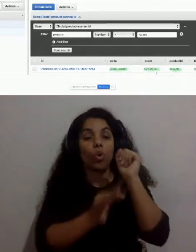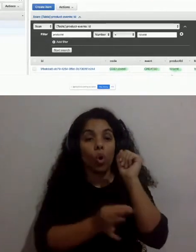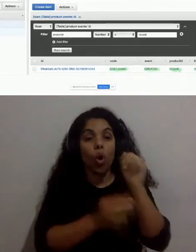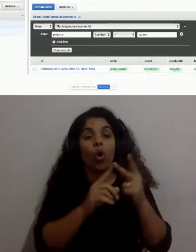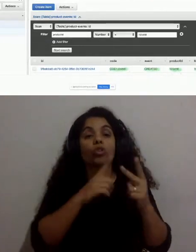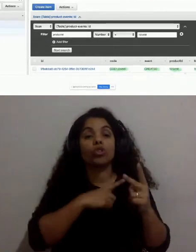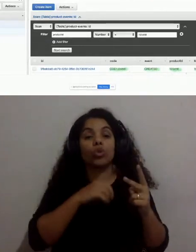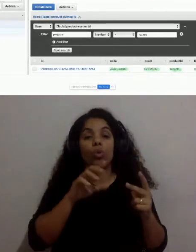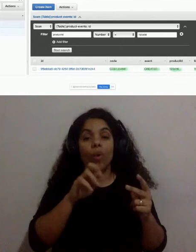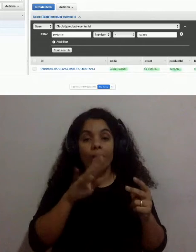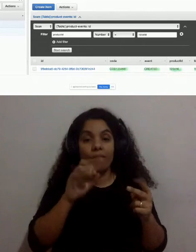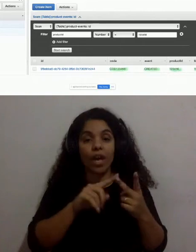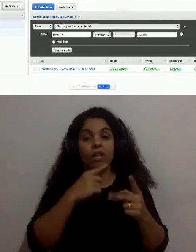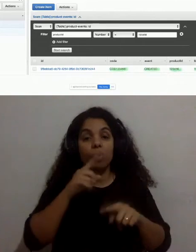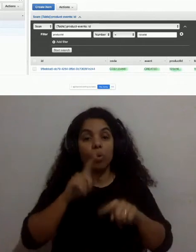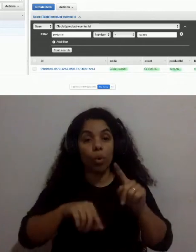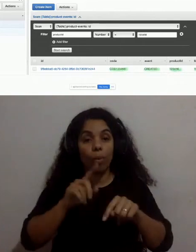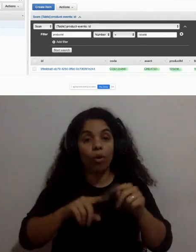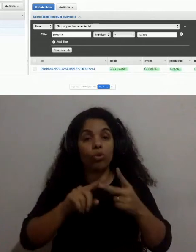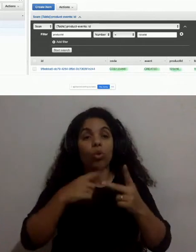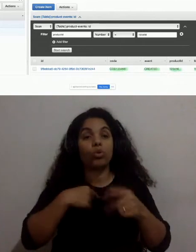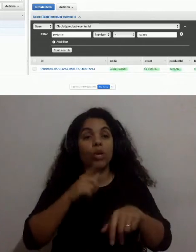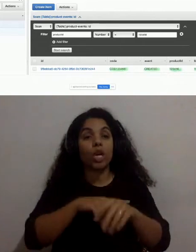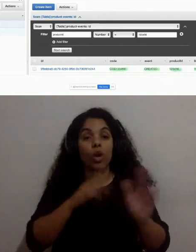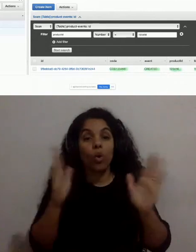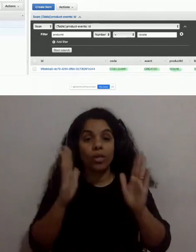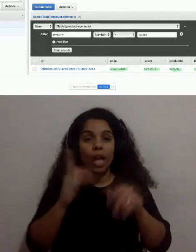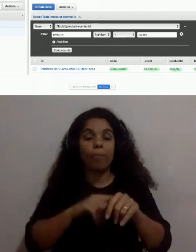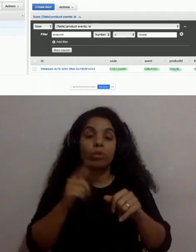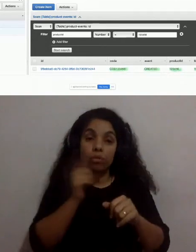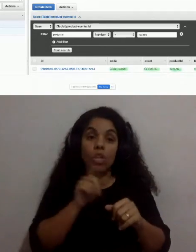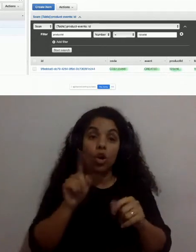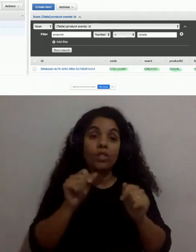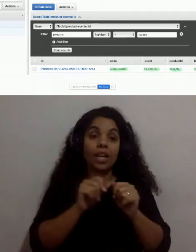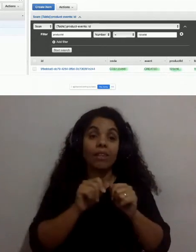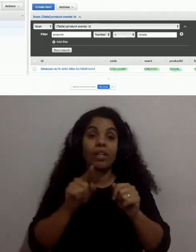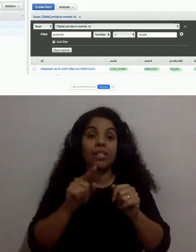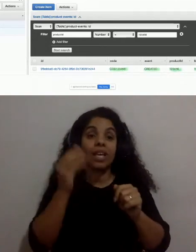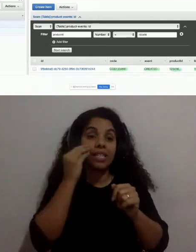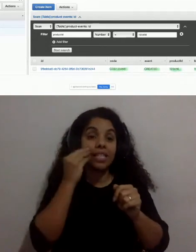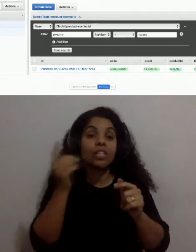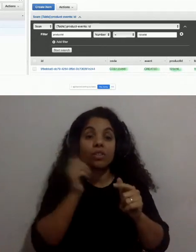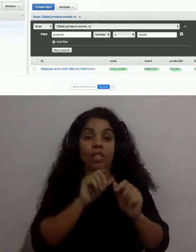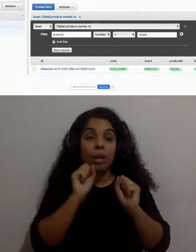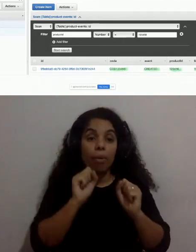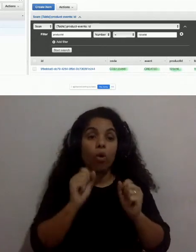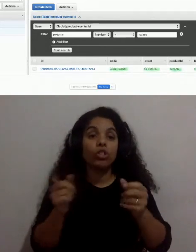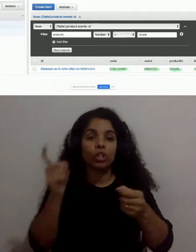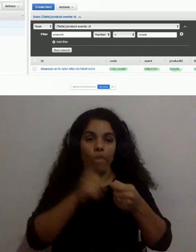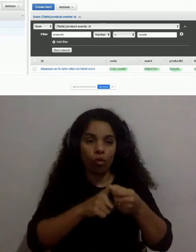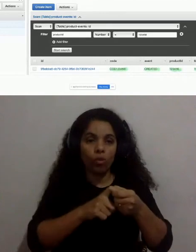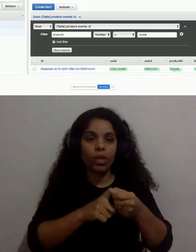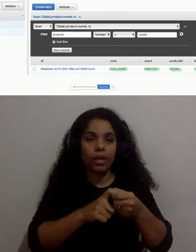o evento, o produto e o tempo. Então, você consegue fazer esse teste. Você pode, deixa eu voltar